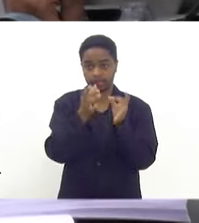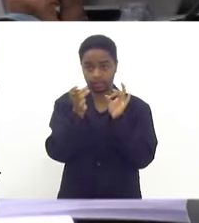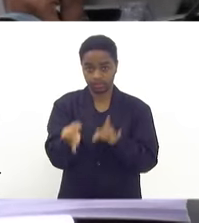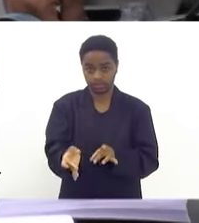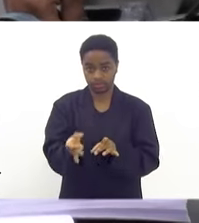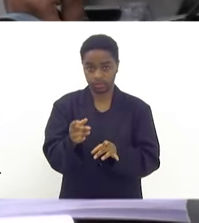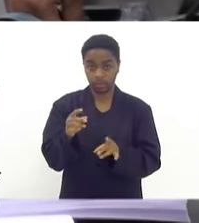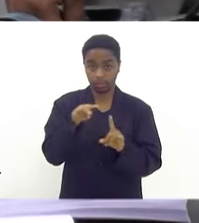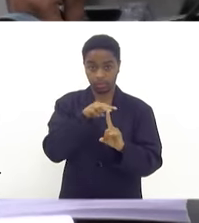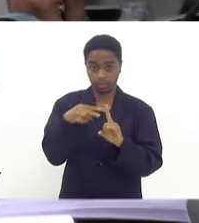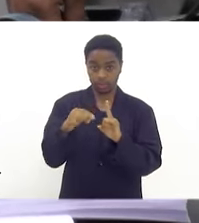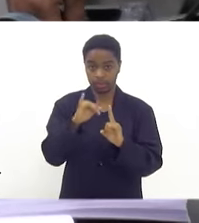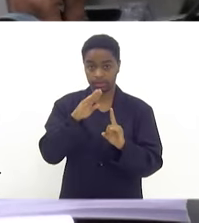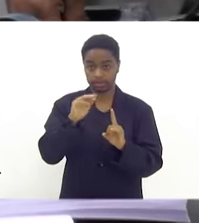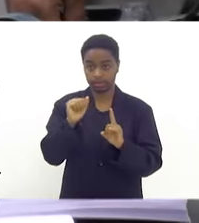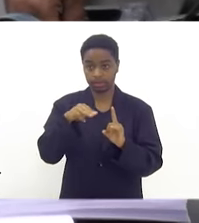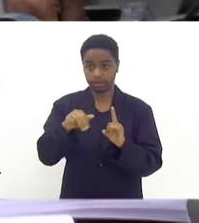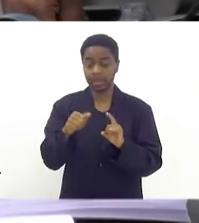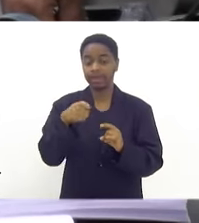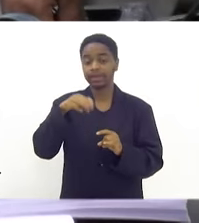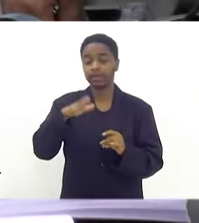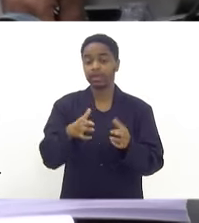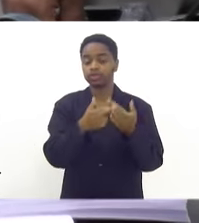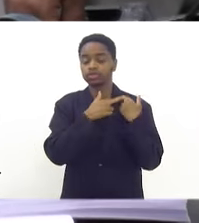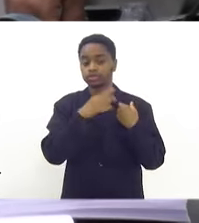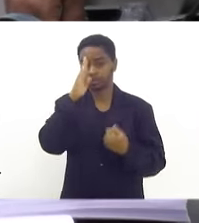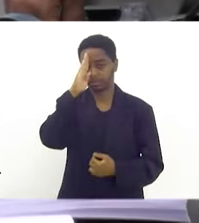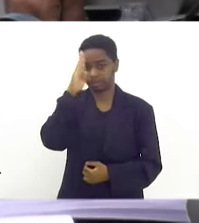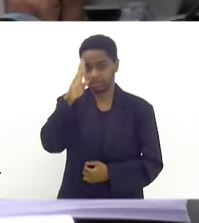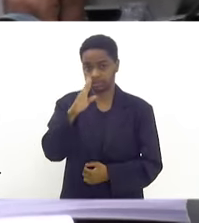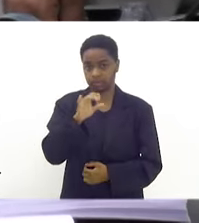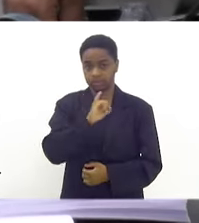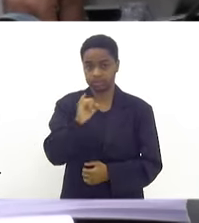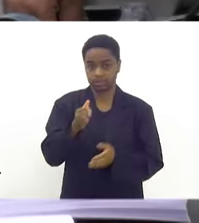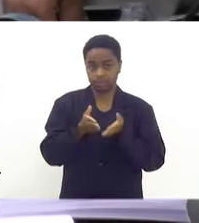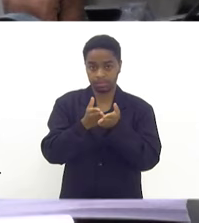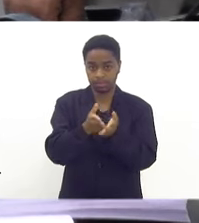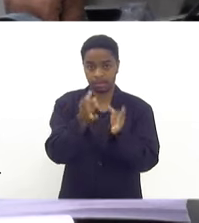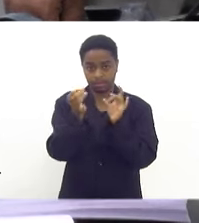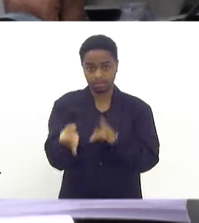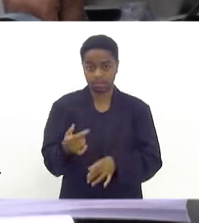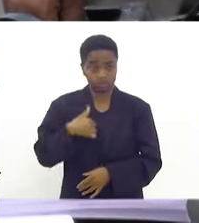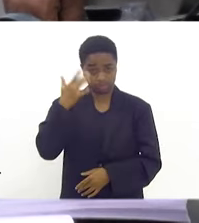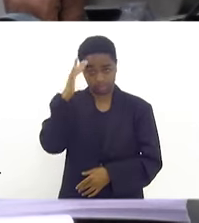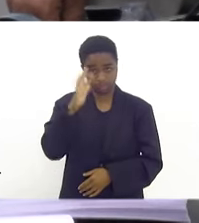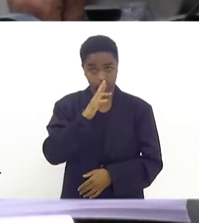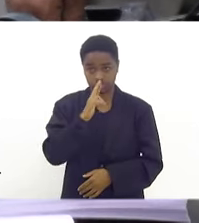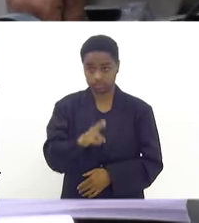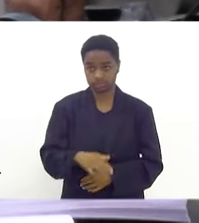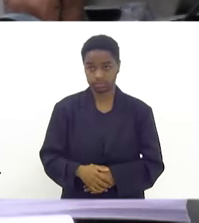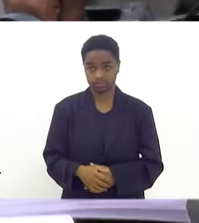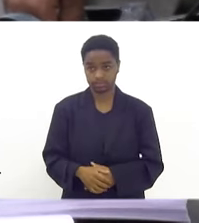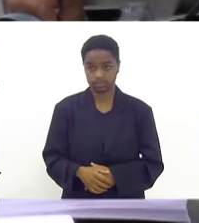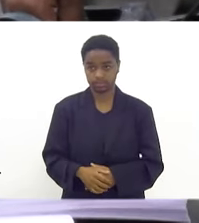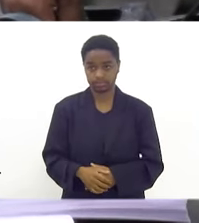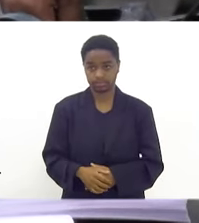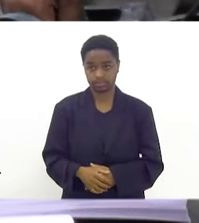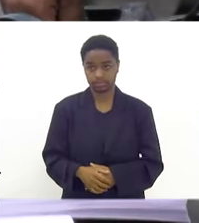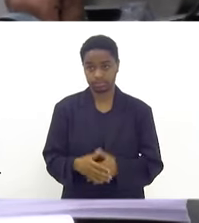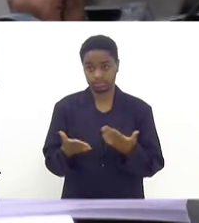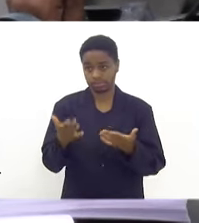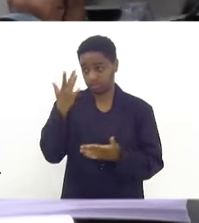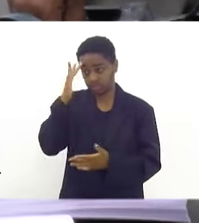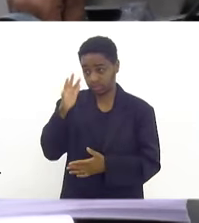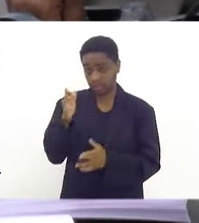Ibama de quem é responsabilidade primária na fiscalização navis abandonados Eu não sei responder o se Bruno também não sei saber responder a